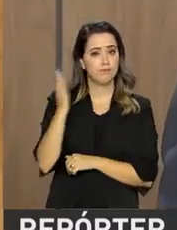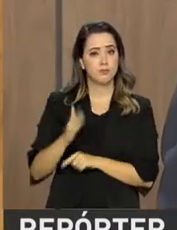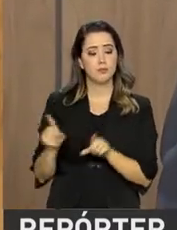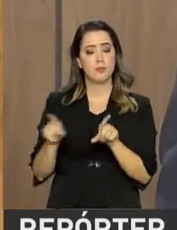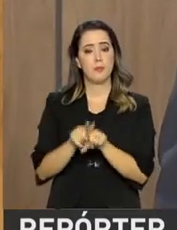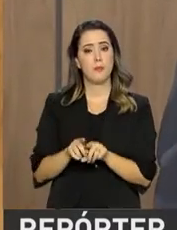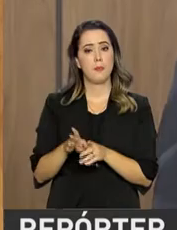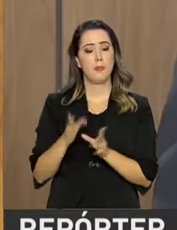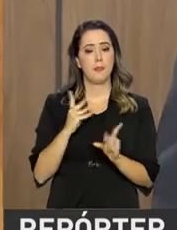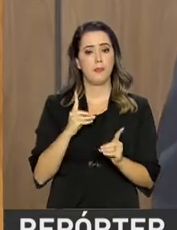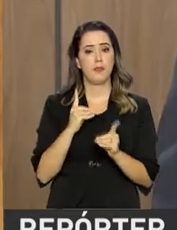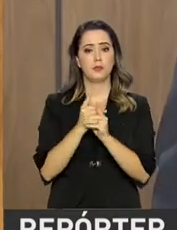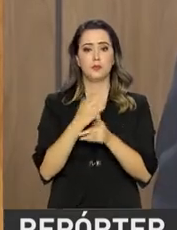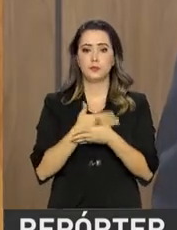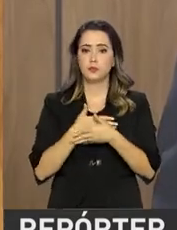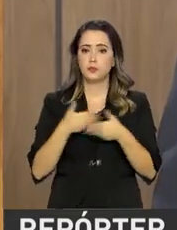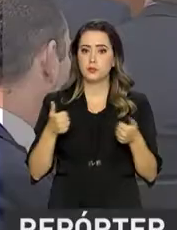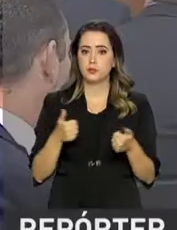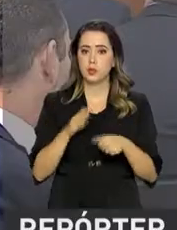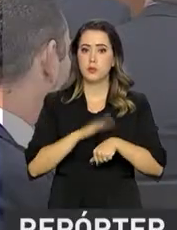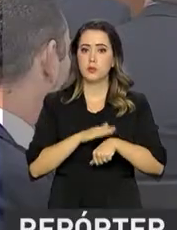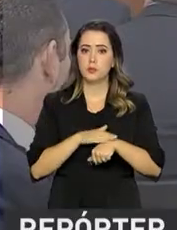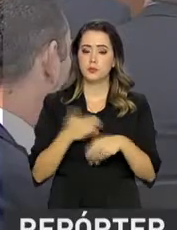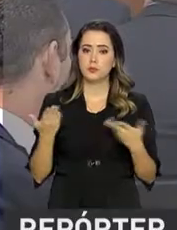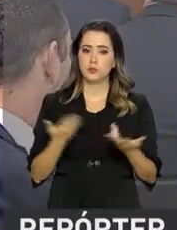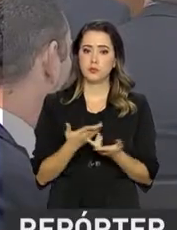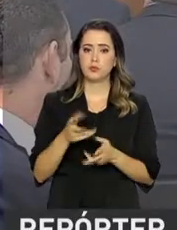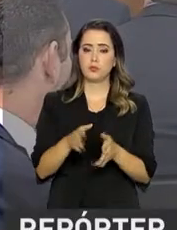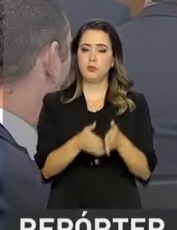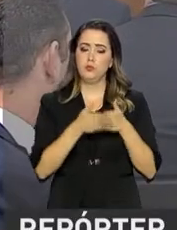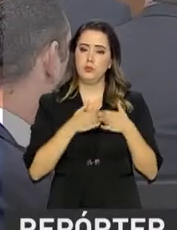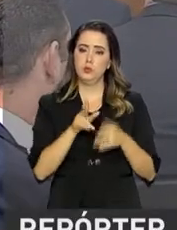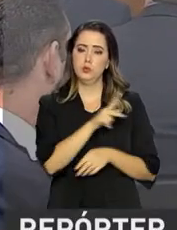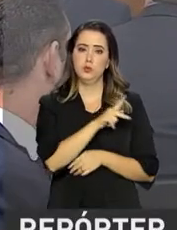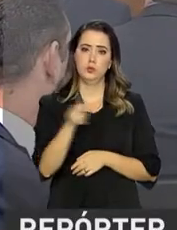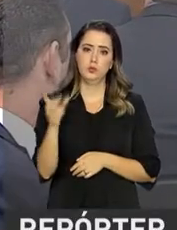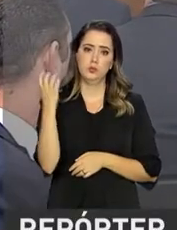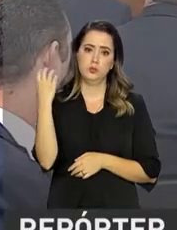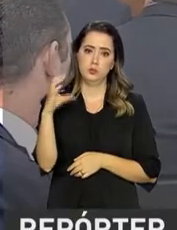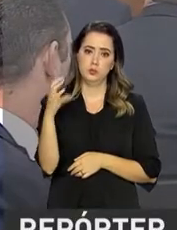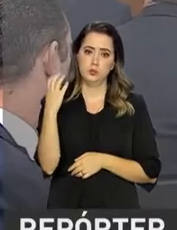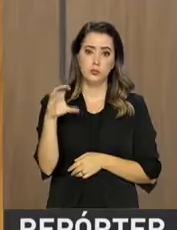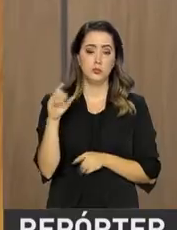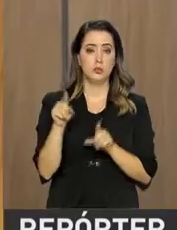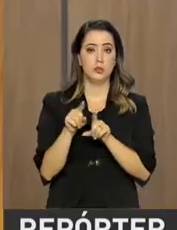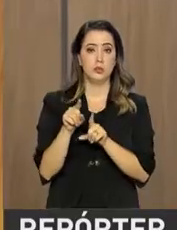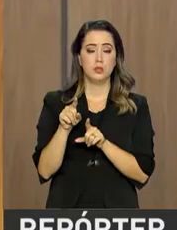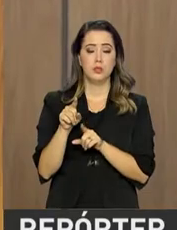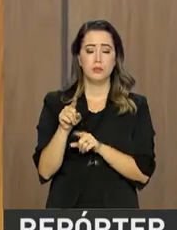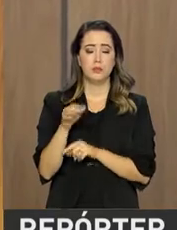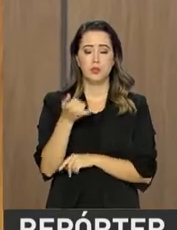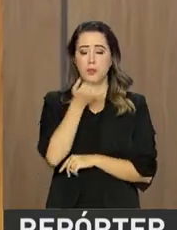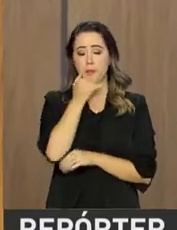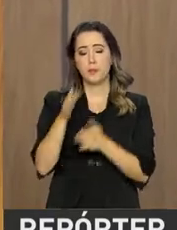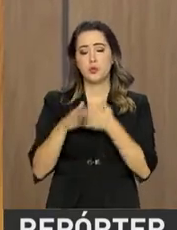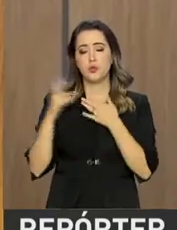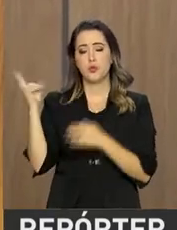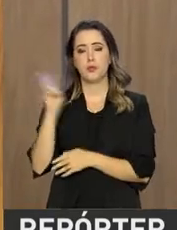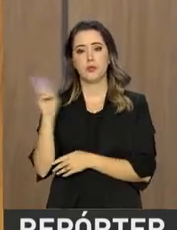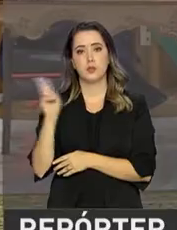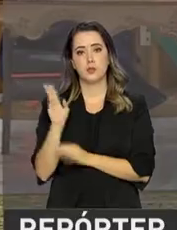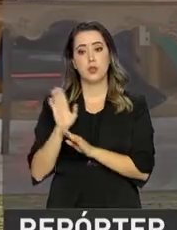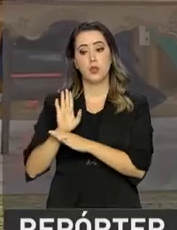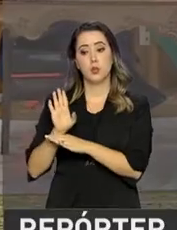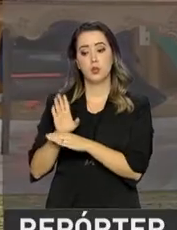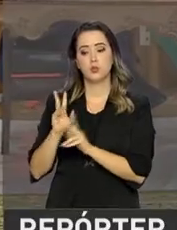encontrar a melhor maneira de fazer frente à situação e fez um apelo ao presidente venezuelano Nicolás Maduro para que aceite ajuda